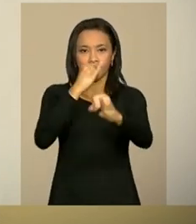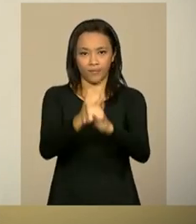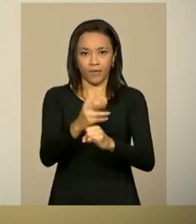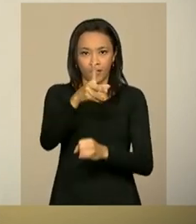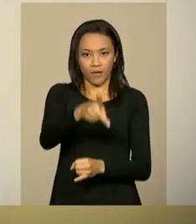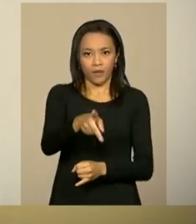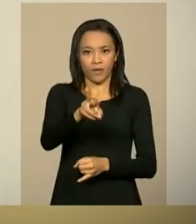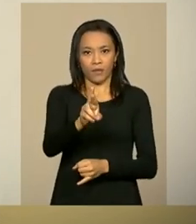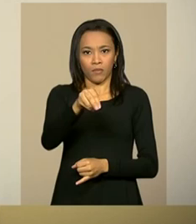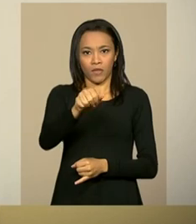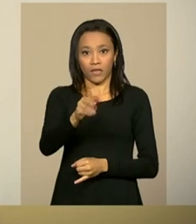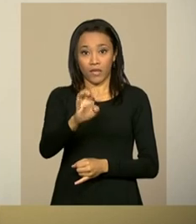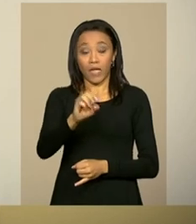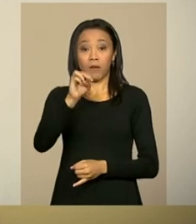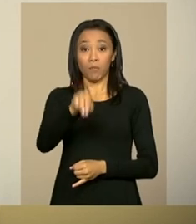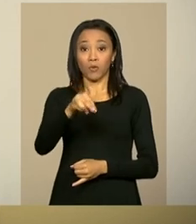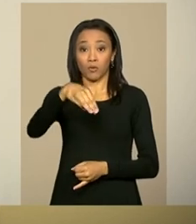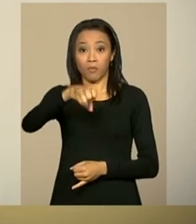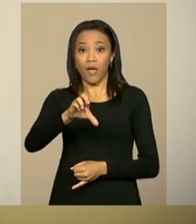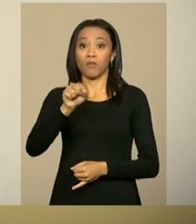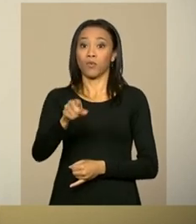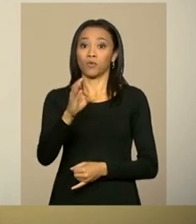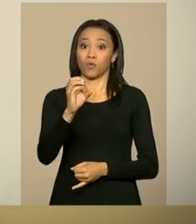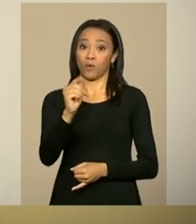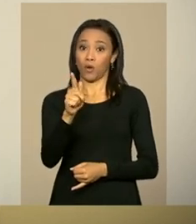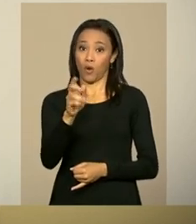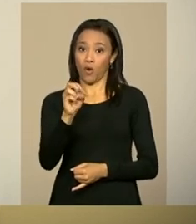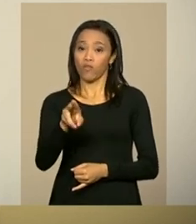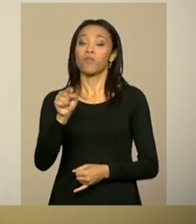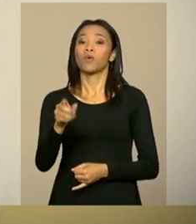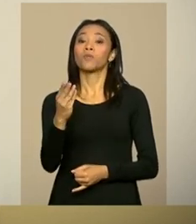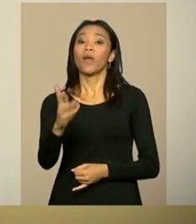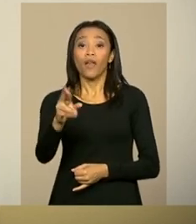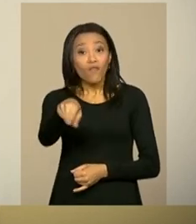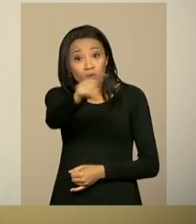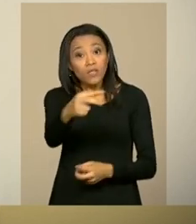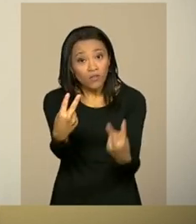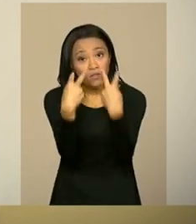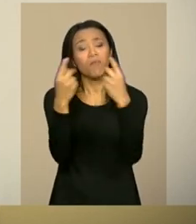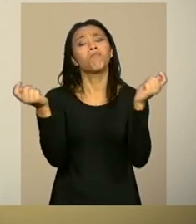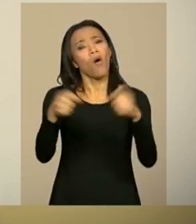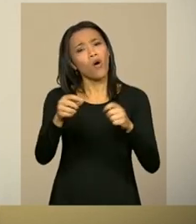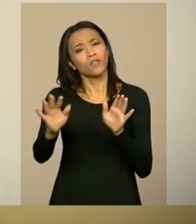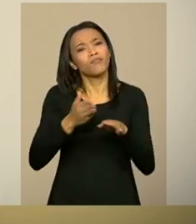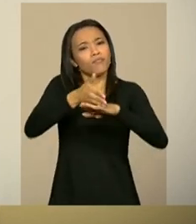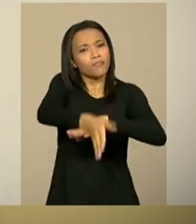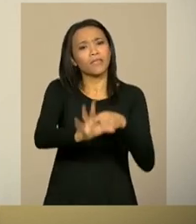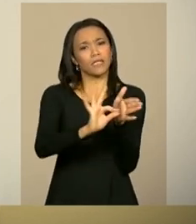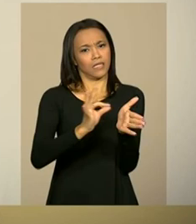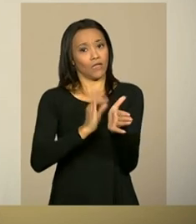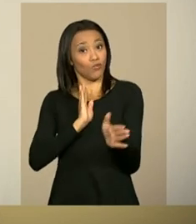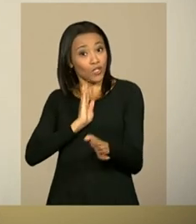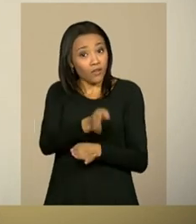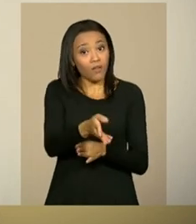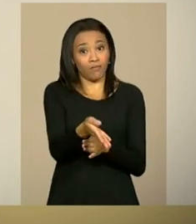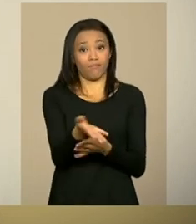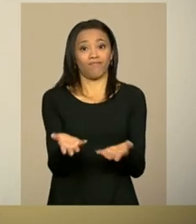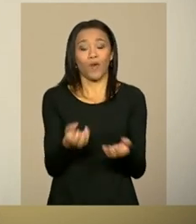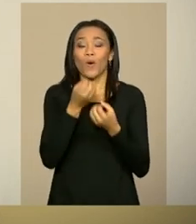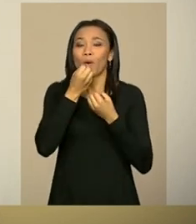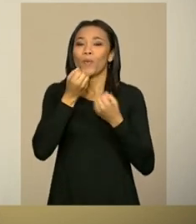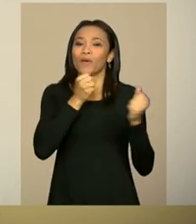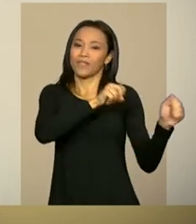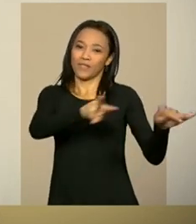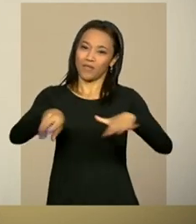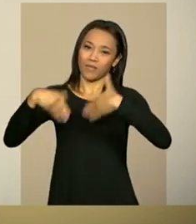site pronatec.mec.gov.br você que nos ouve pode fazer a inscrição lá direto no site Uma